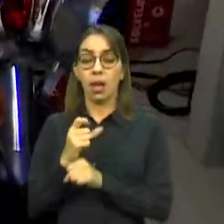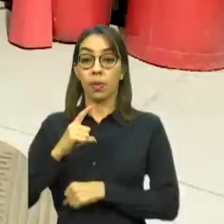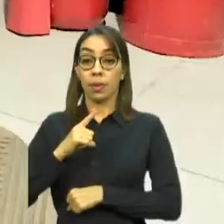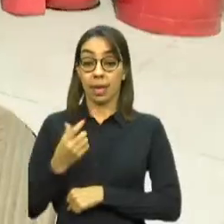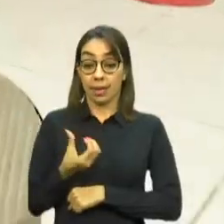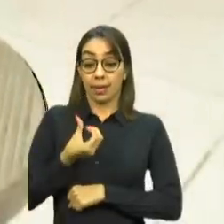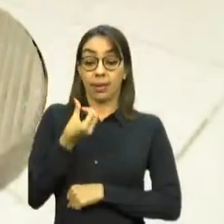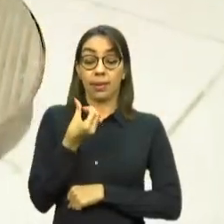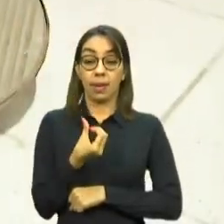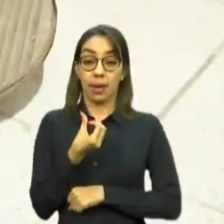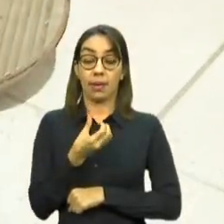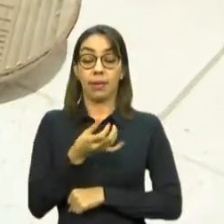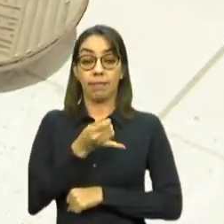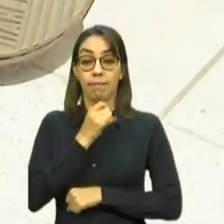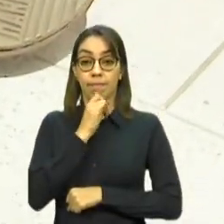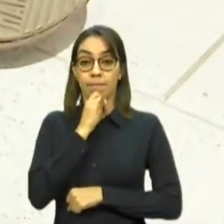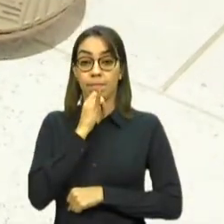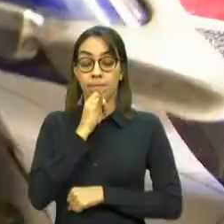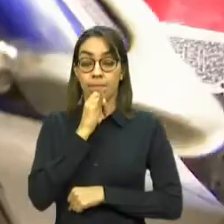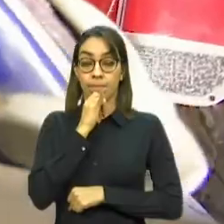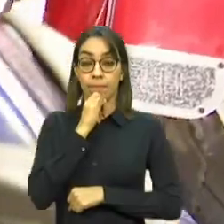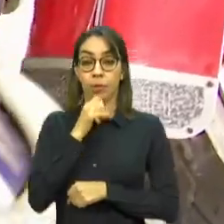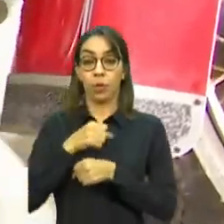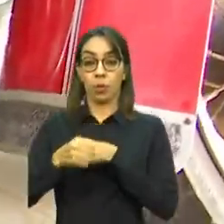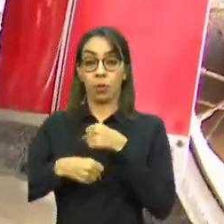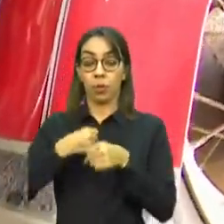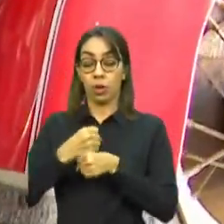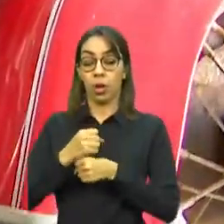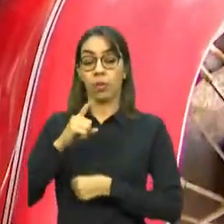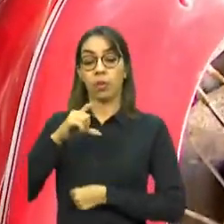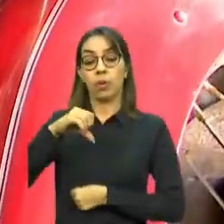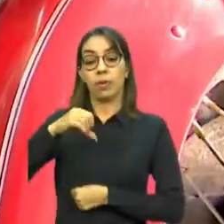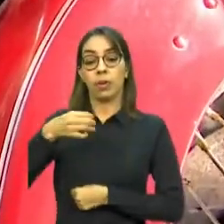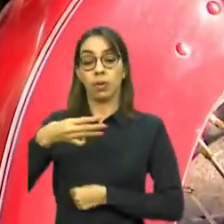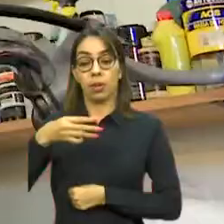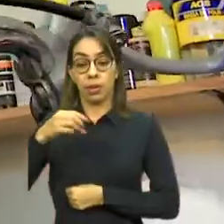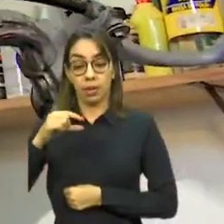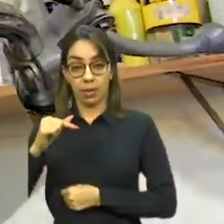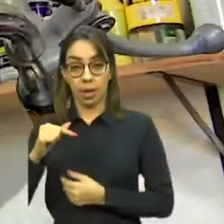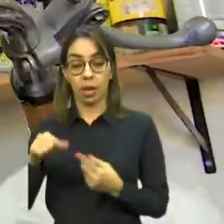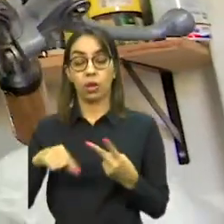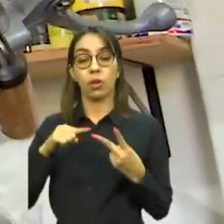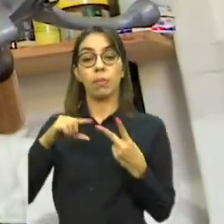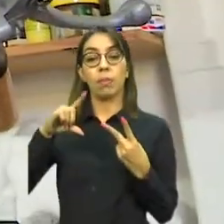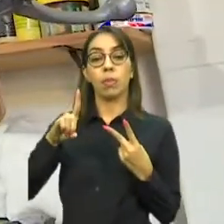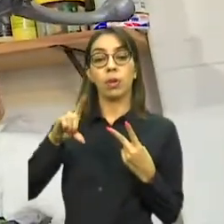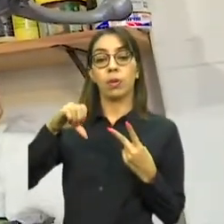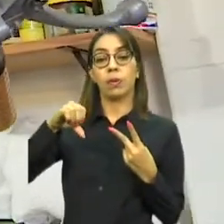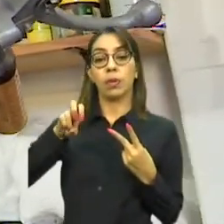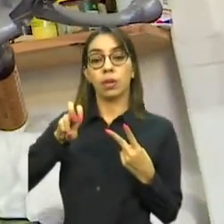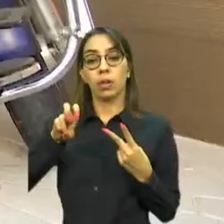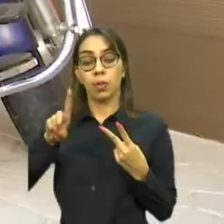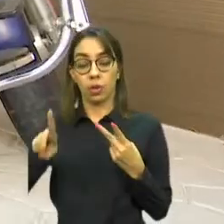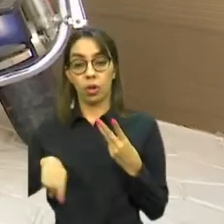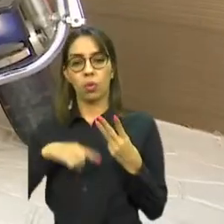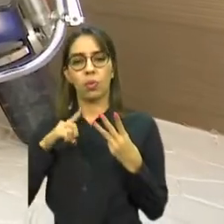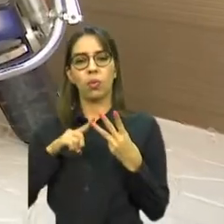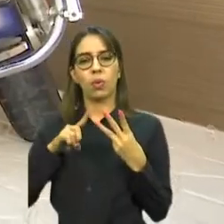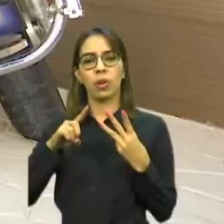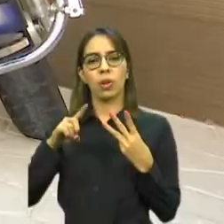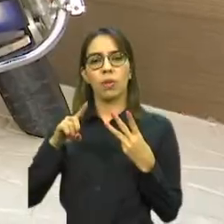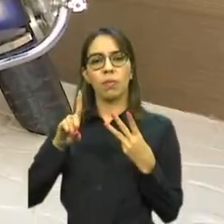exemplares dos anos de 1937, 1951, 3 modelos de 77 e uma